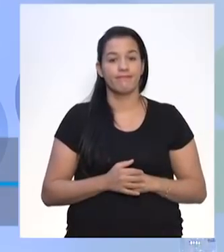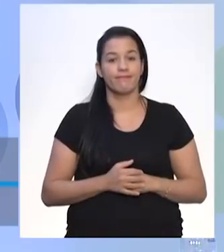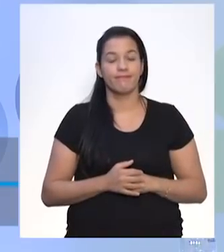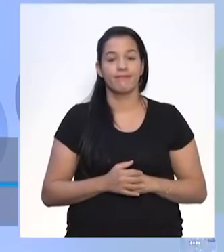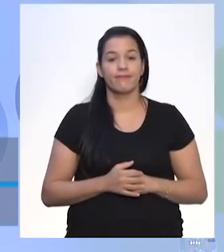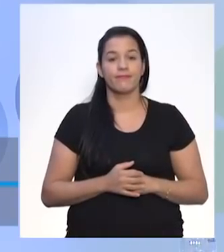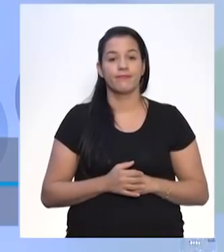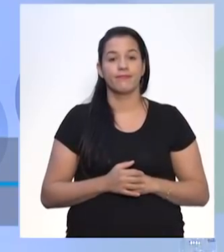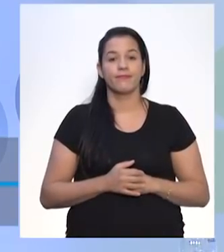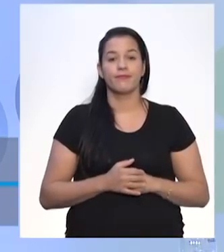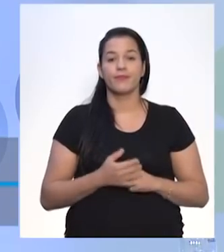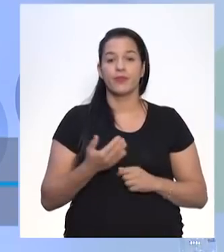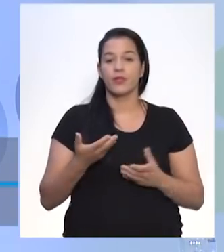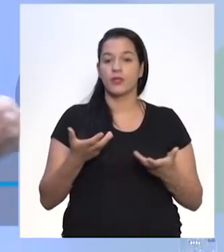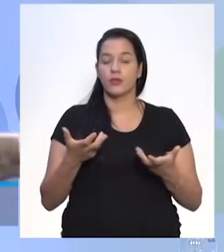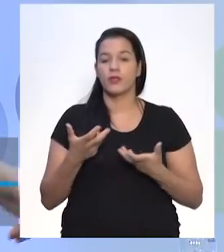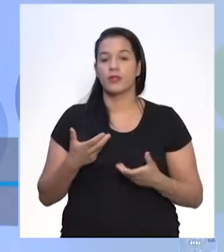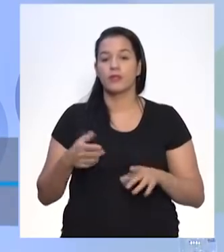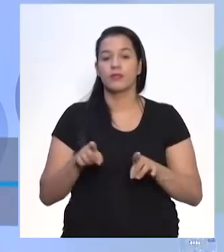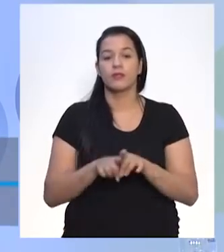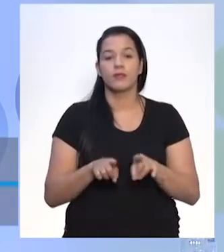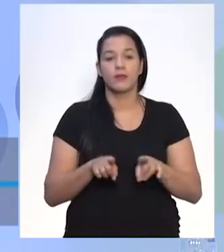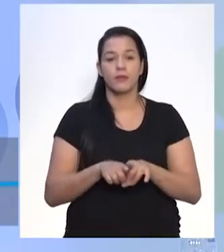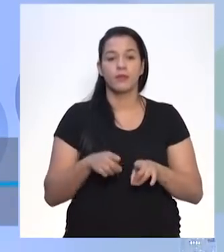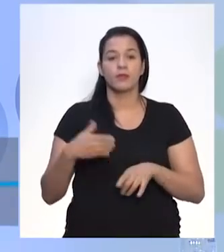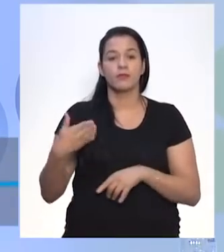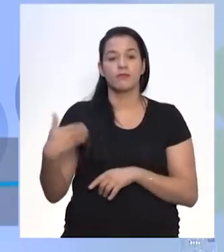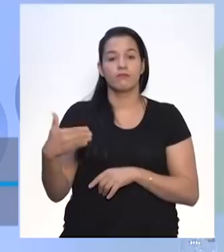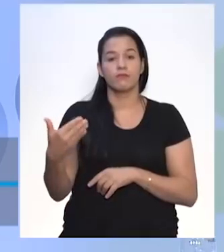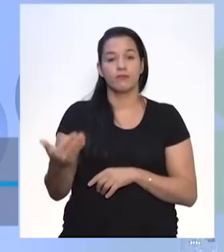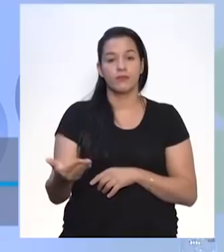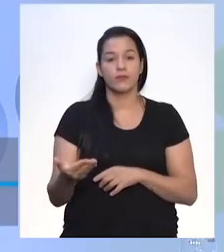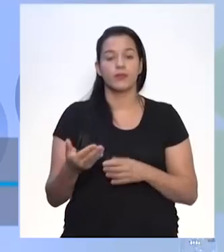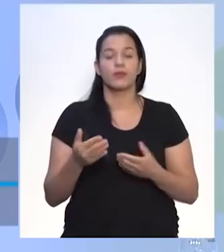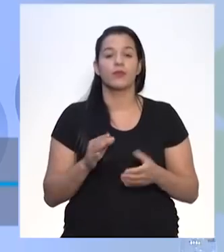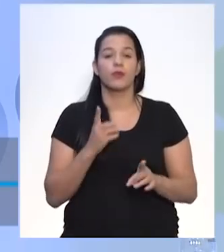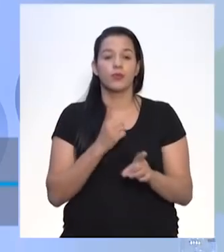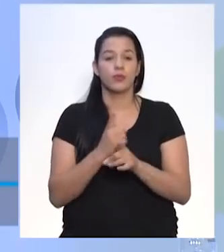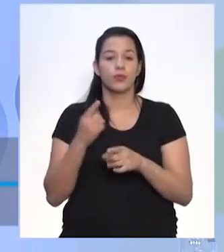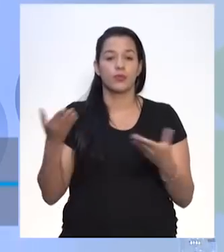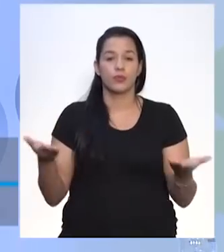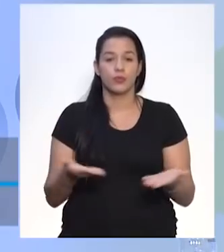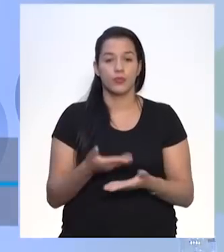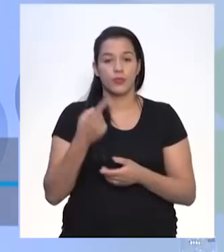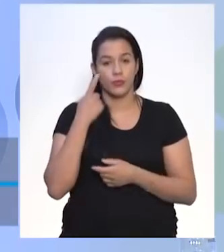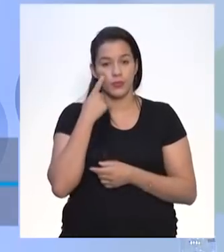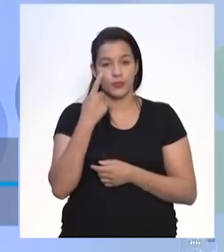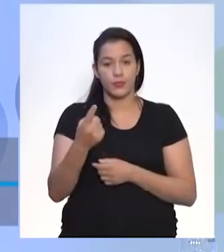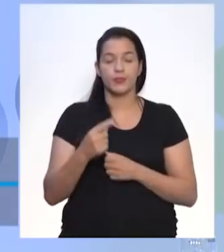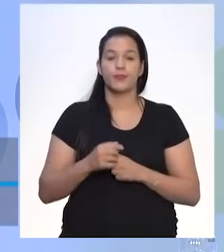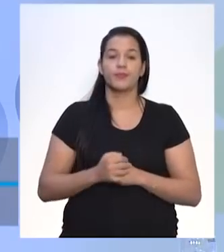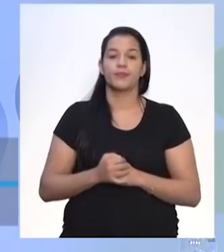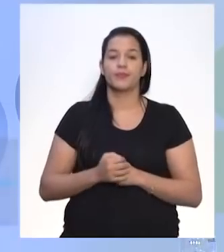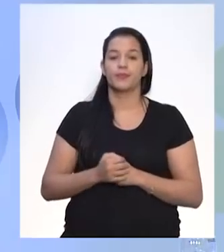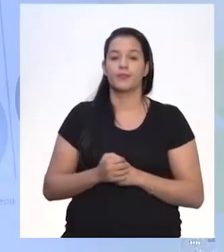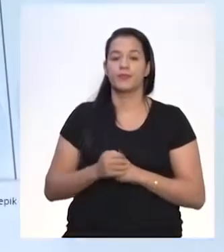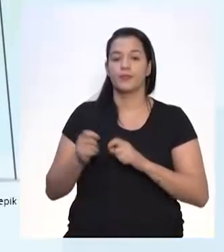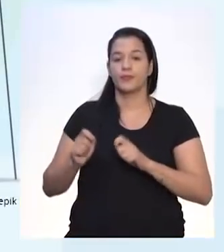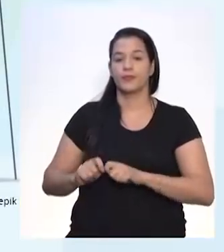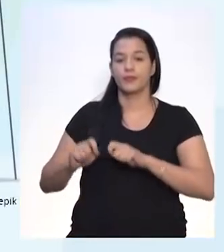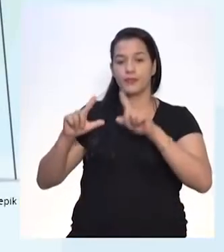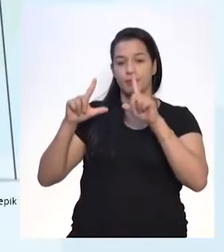aí, pessoal, queria então seguir com o nosso encontro de hoje. Vejam aí na tela